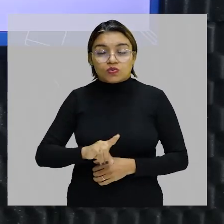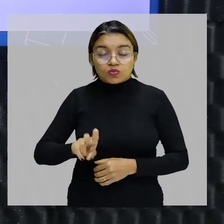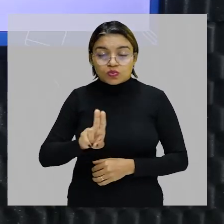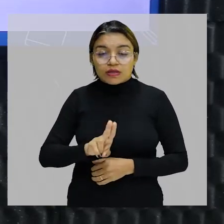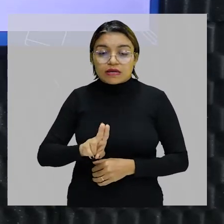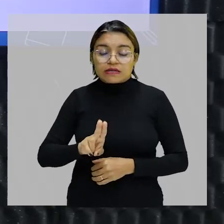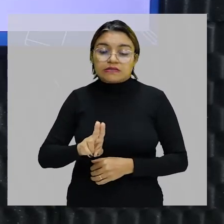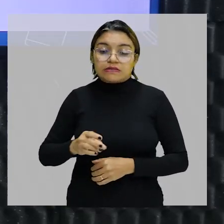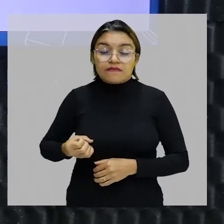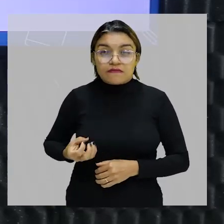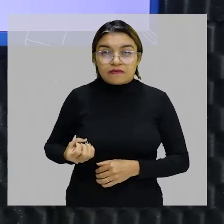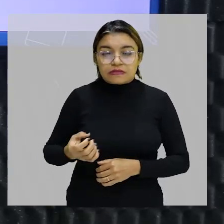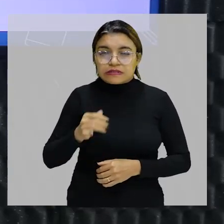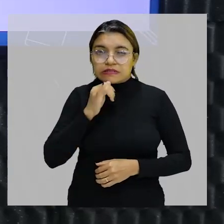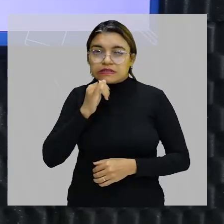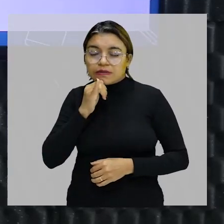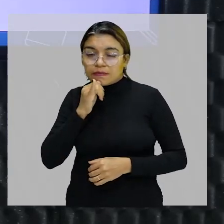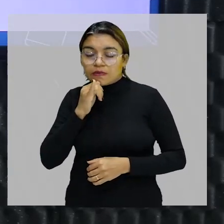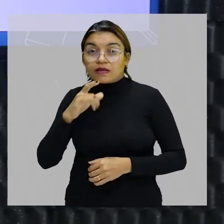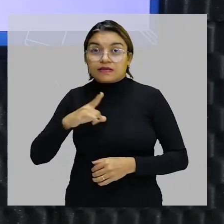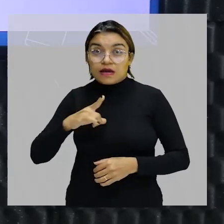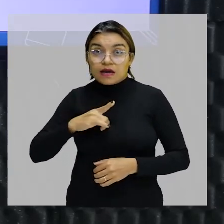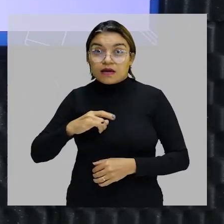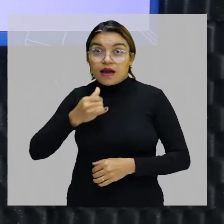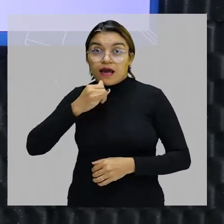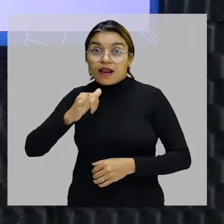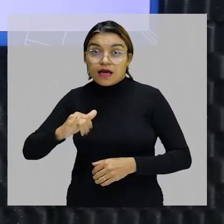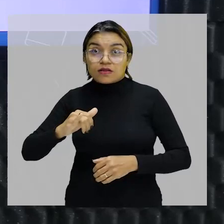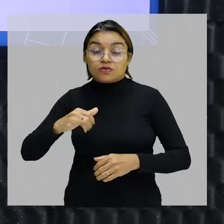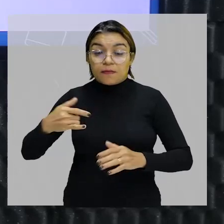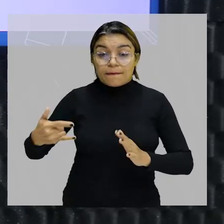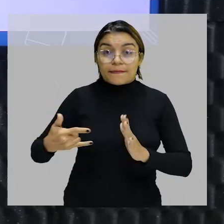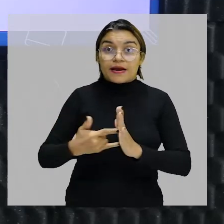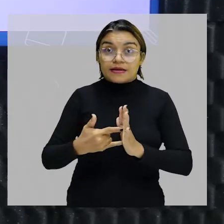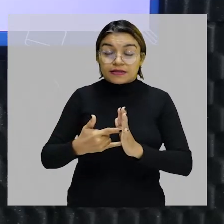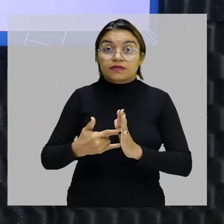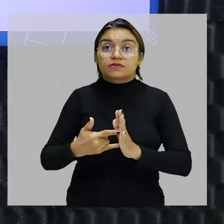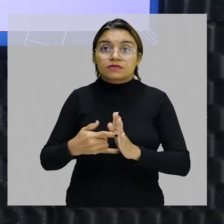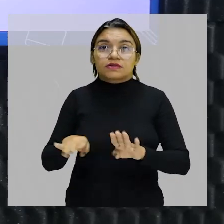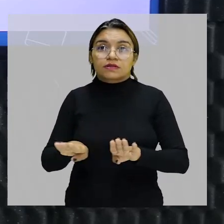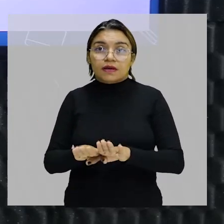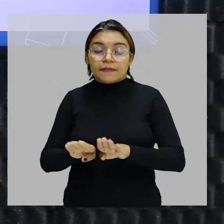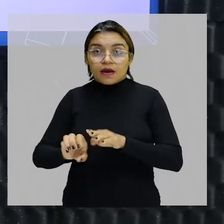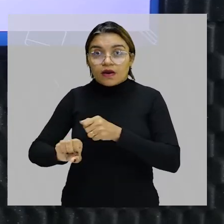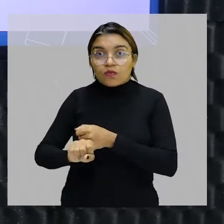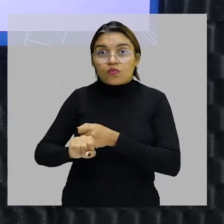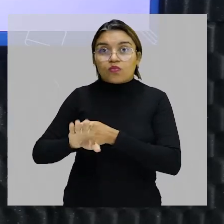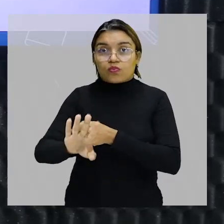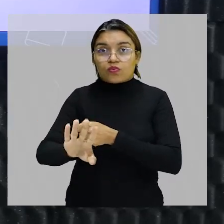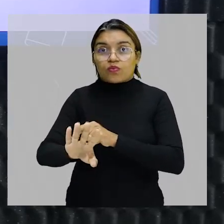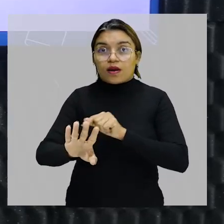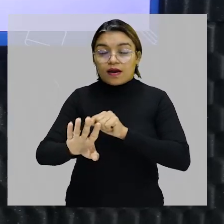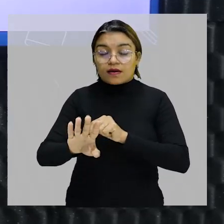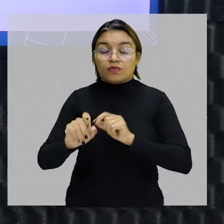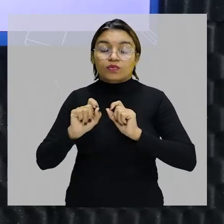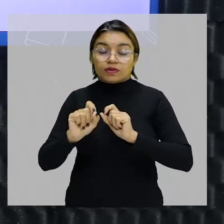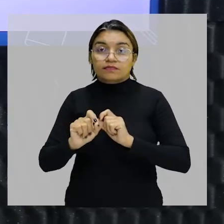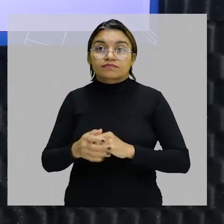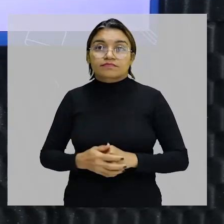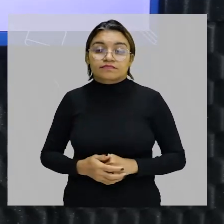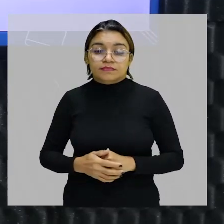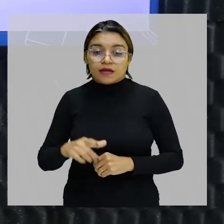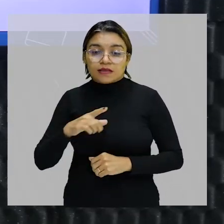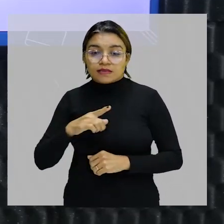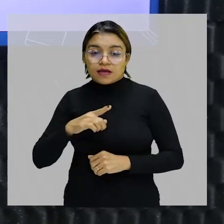eletromagnéticas. Elementos radioativos, né? E a radioatividade produzida por eles existe